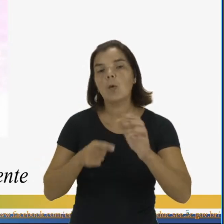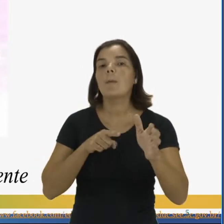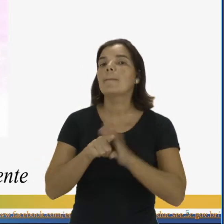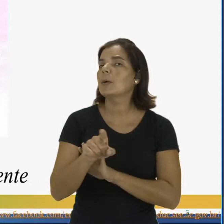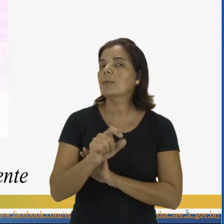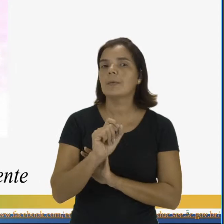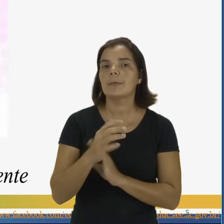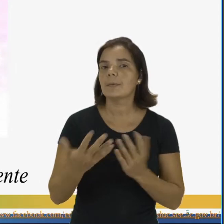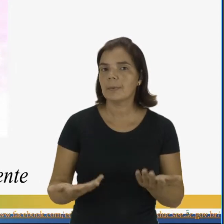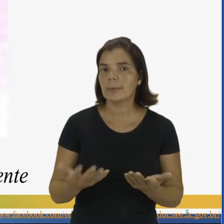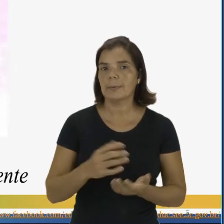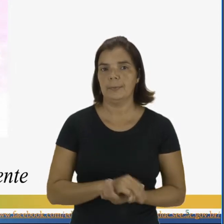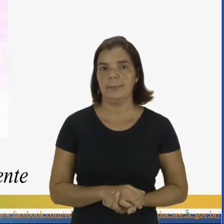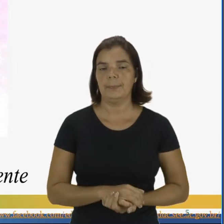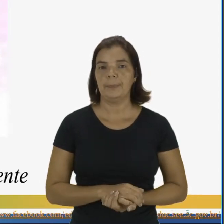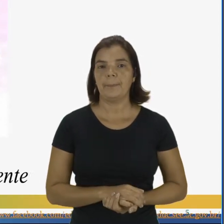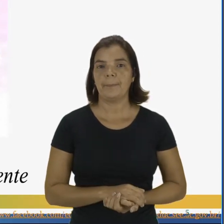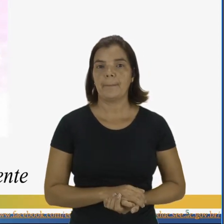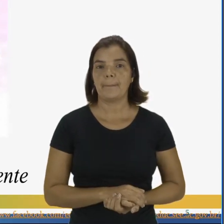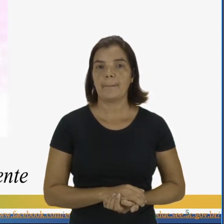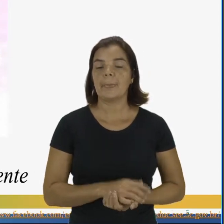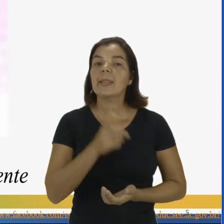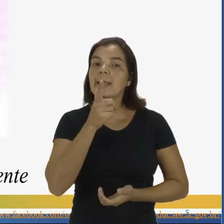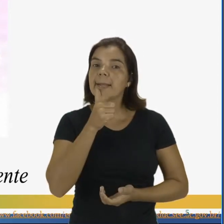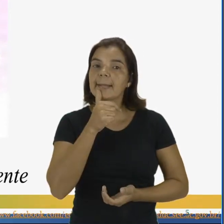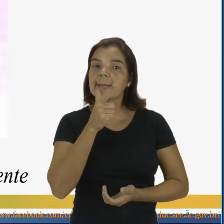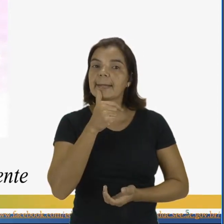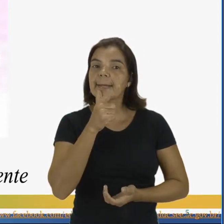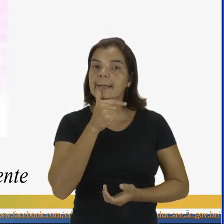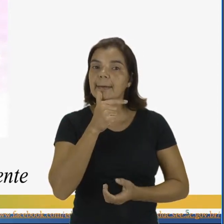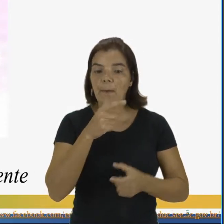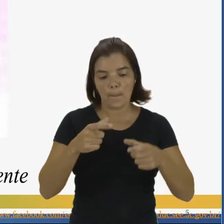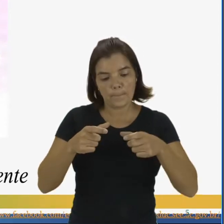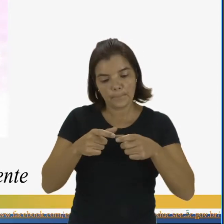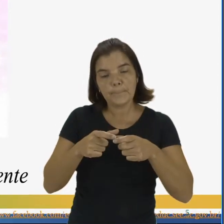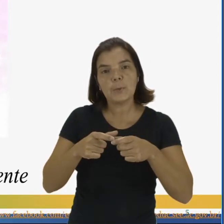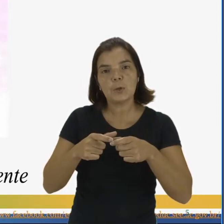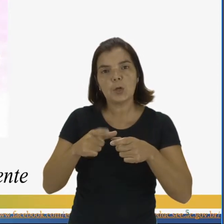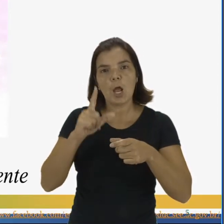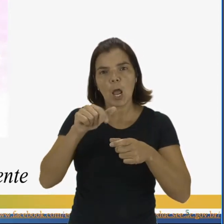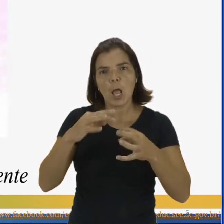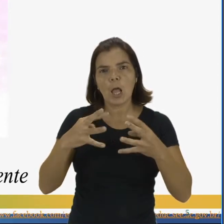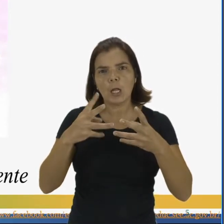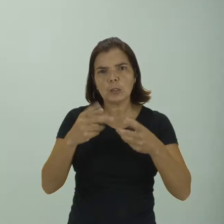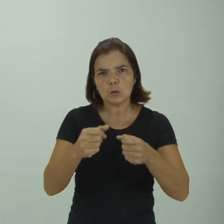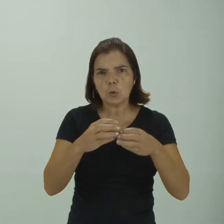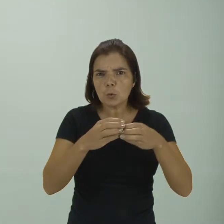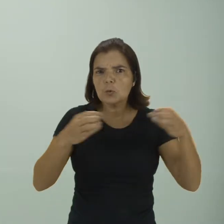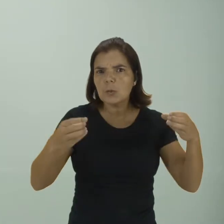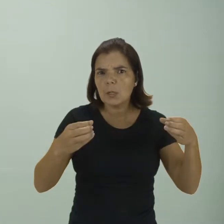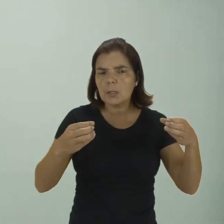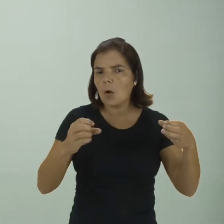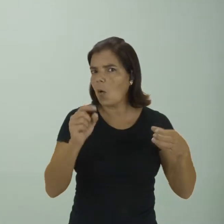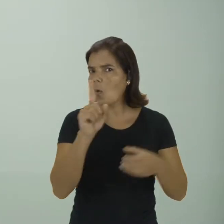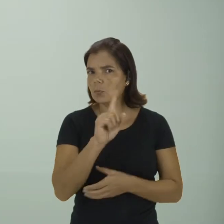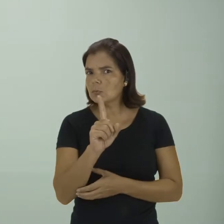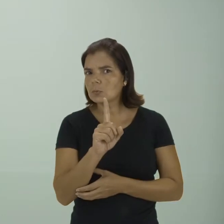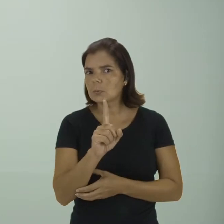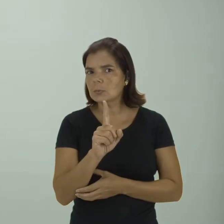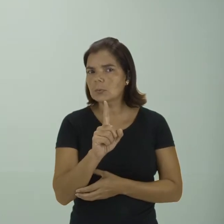para vocês é a seguinte: esse líquido que está no recipiente menor é todo líquido dilatado ou